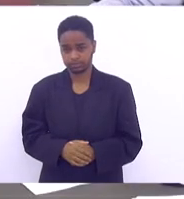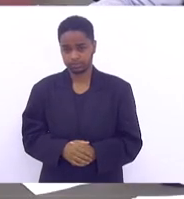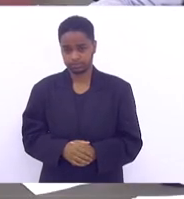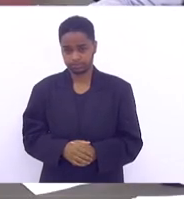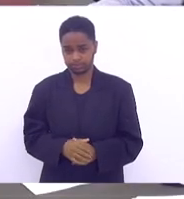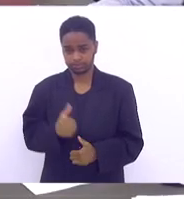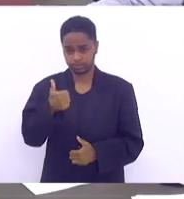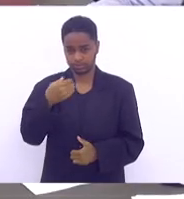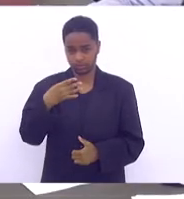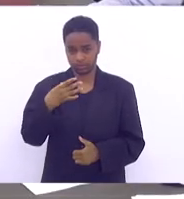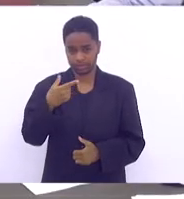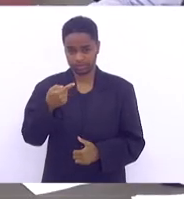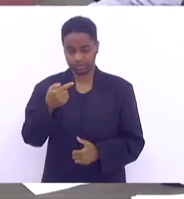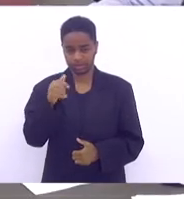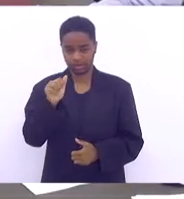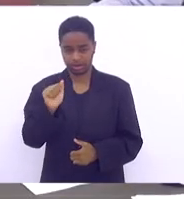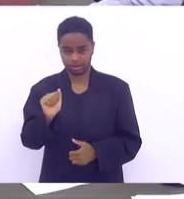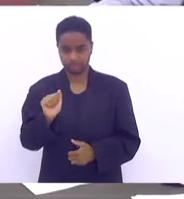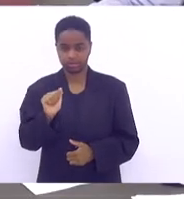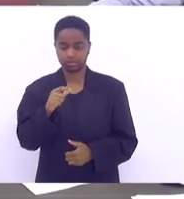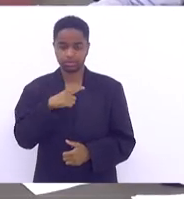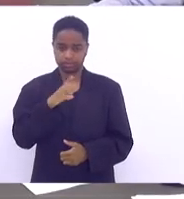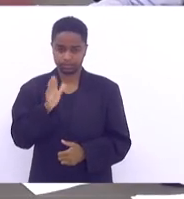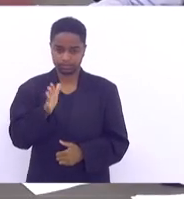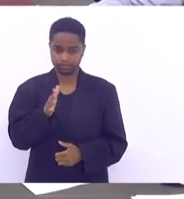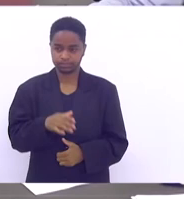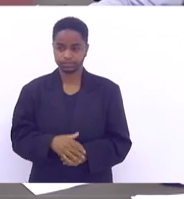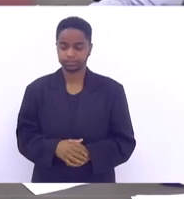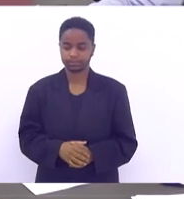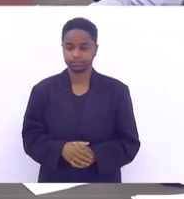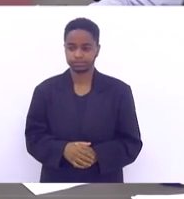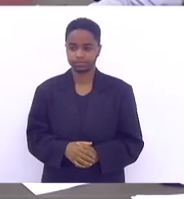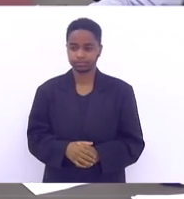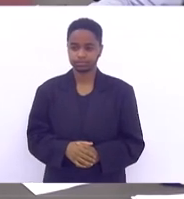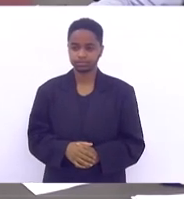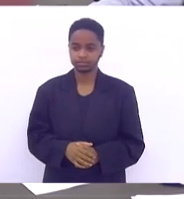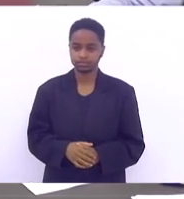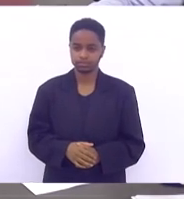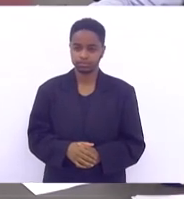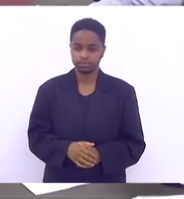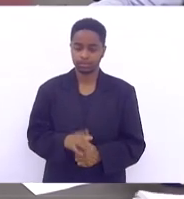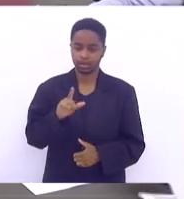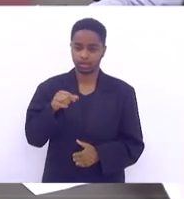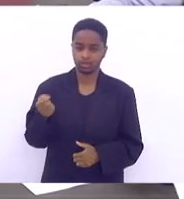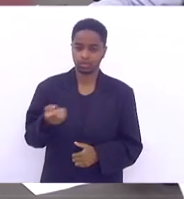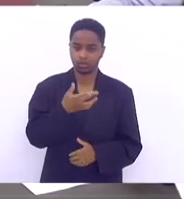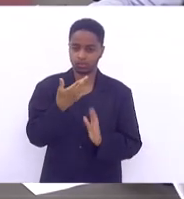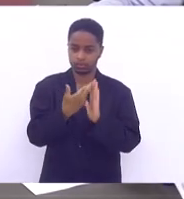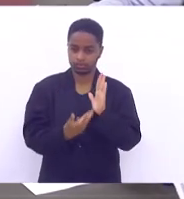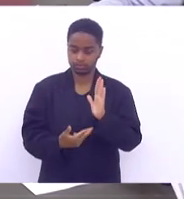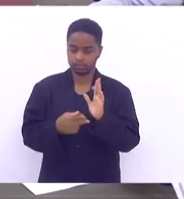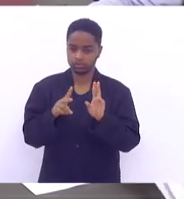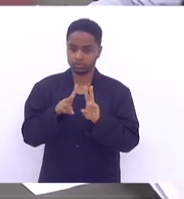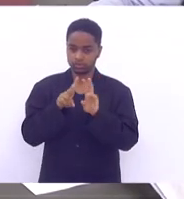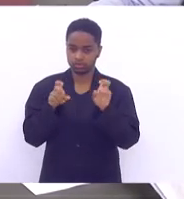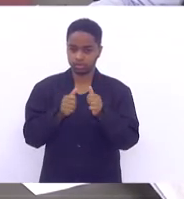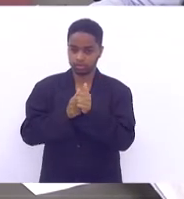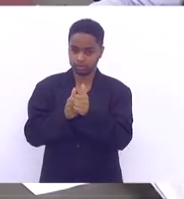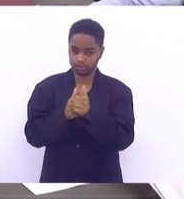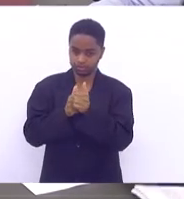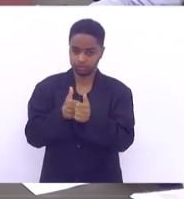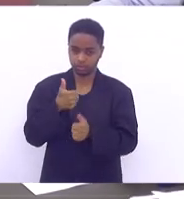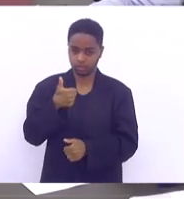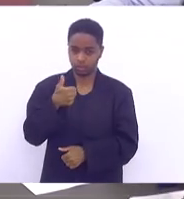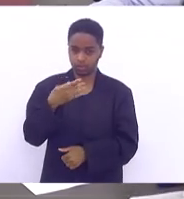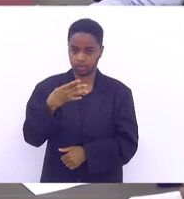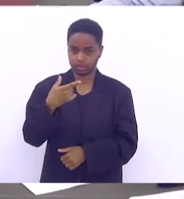147A do Código Penal. É, já está. 147A, é a redação nova. É a redação da perseguição, né? É. É 147A,